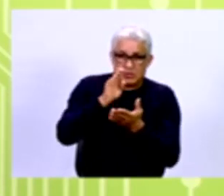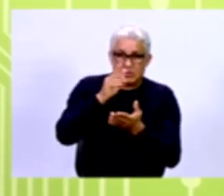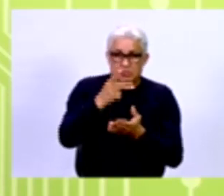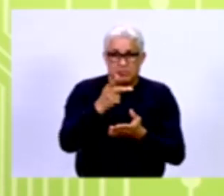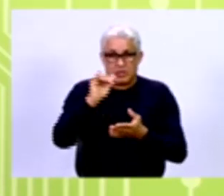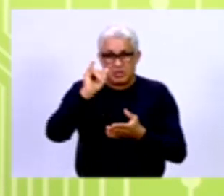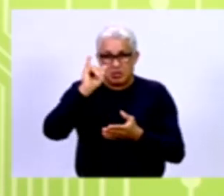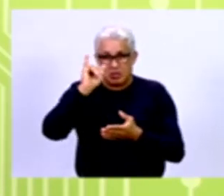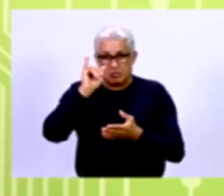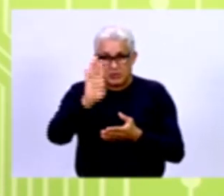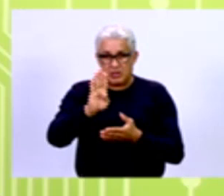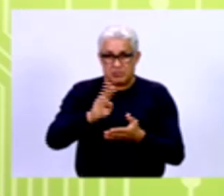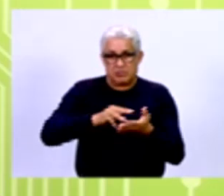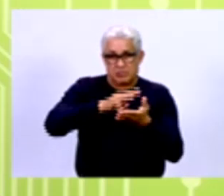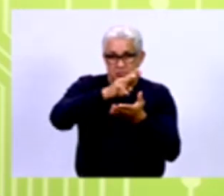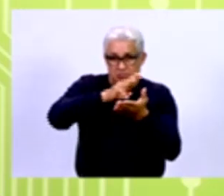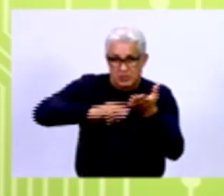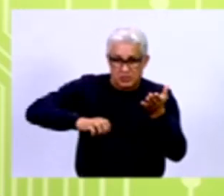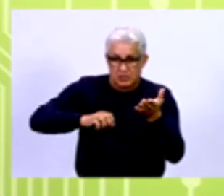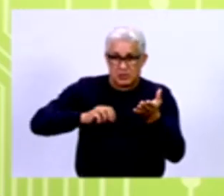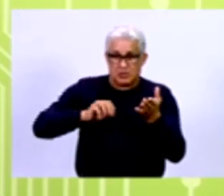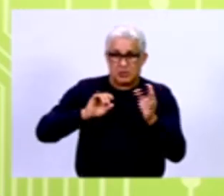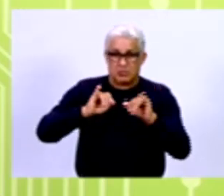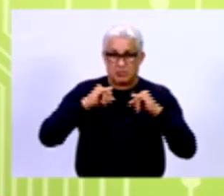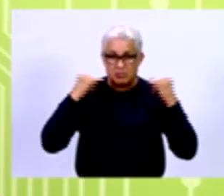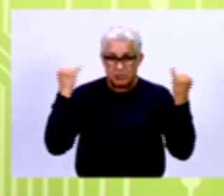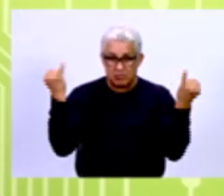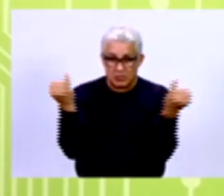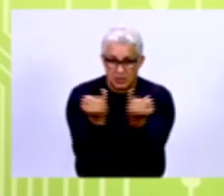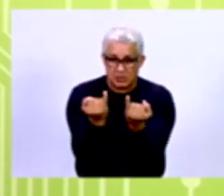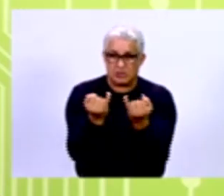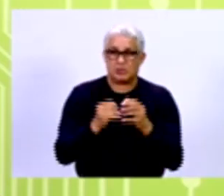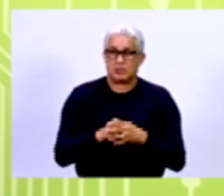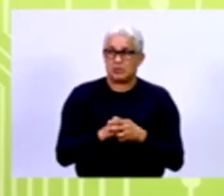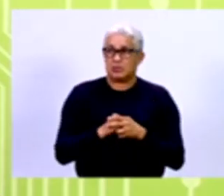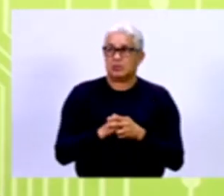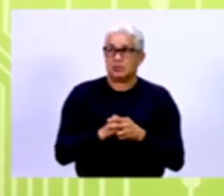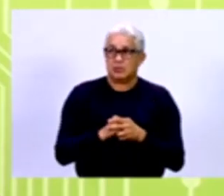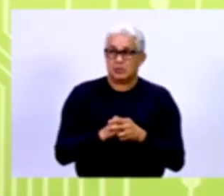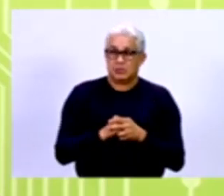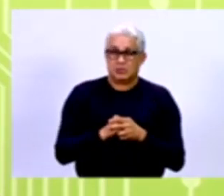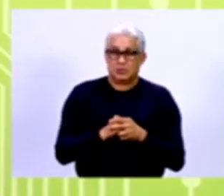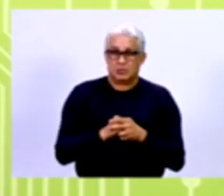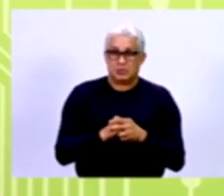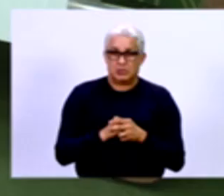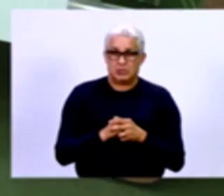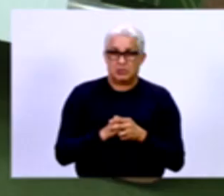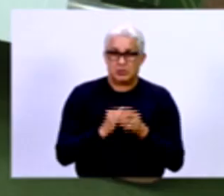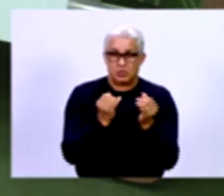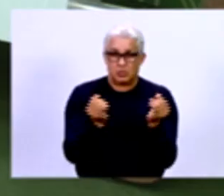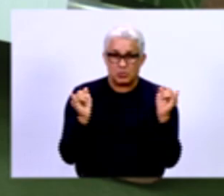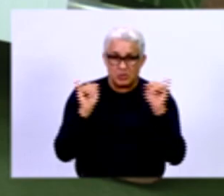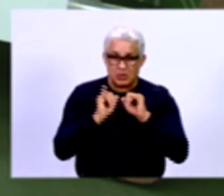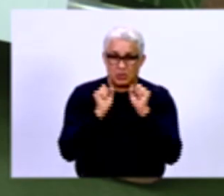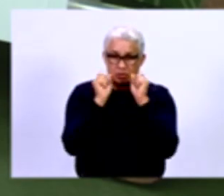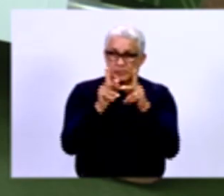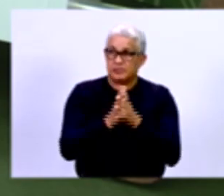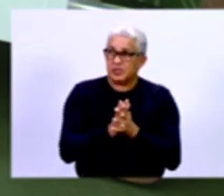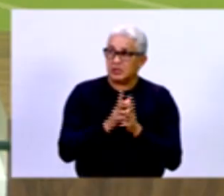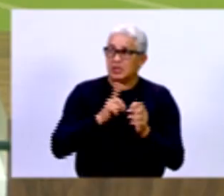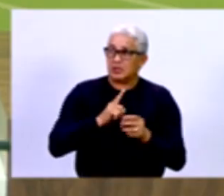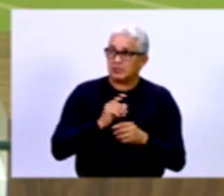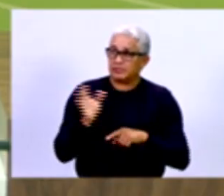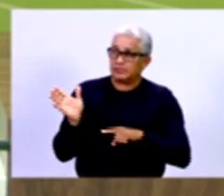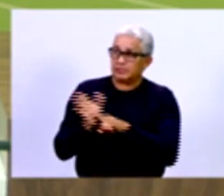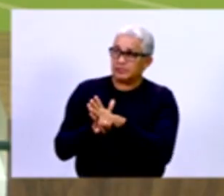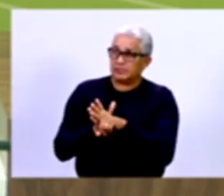uma metodologia internacional, de padrão internacional. Ok? Professor, algum comentário complementar?